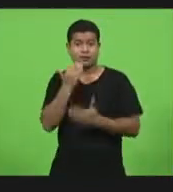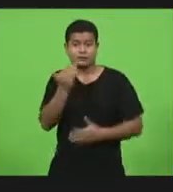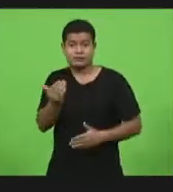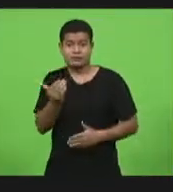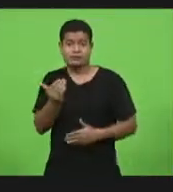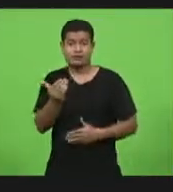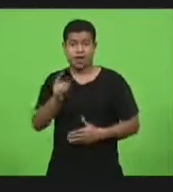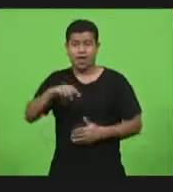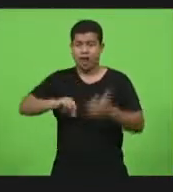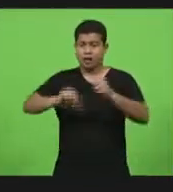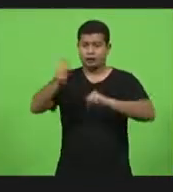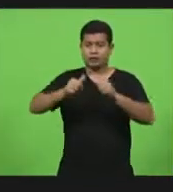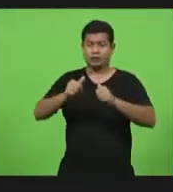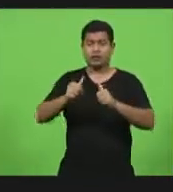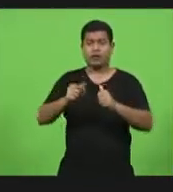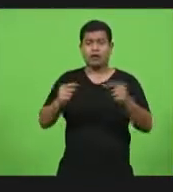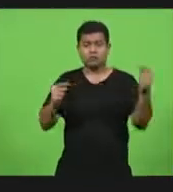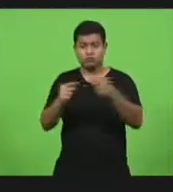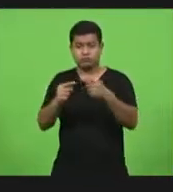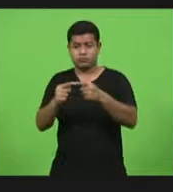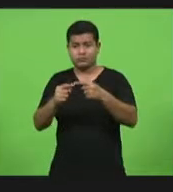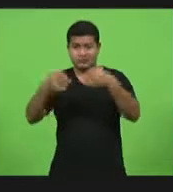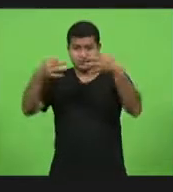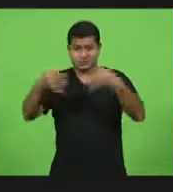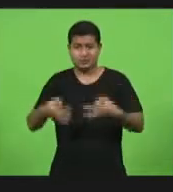analisado, claro, e se ele se coaduna, se ele realmente, né,